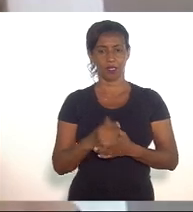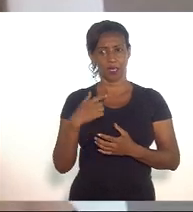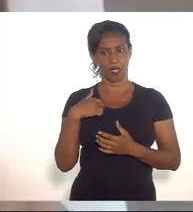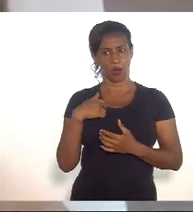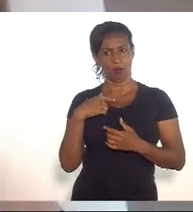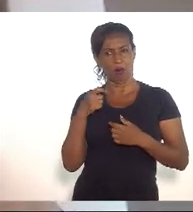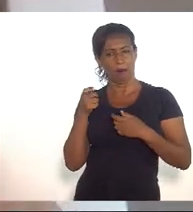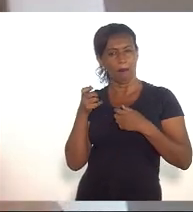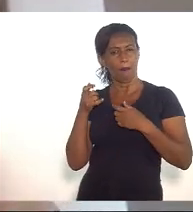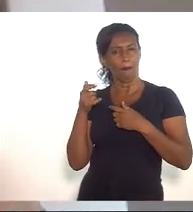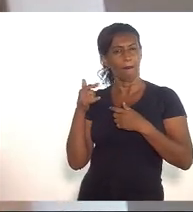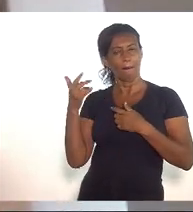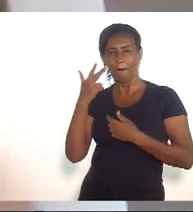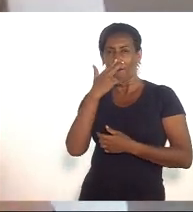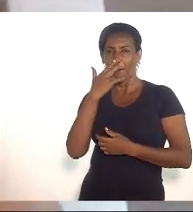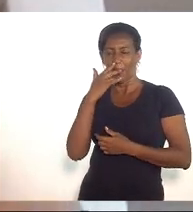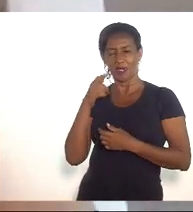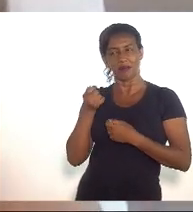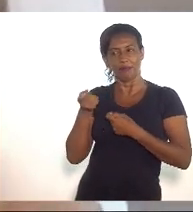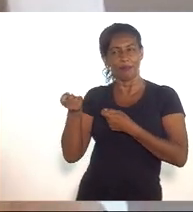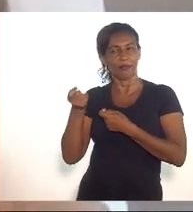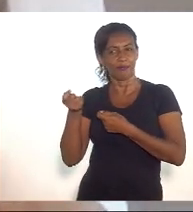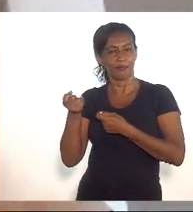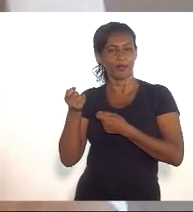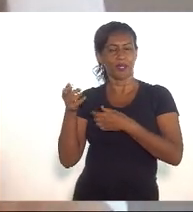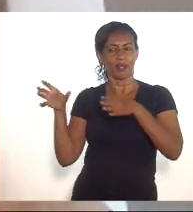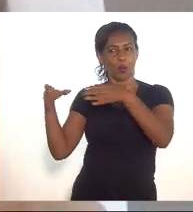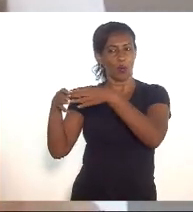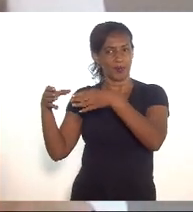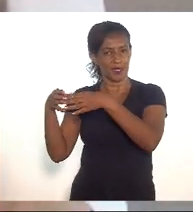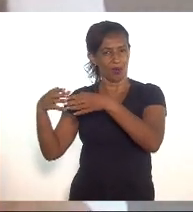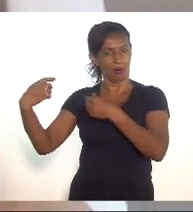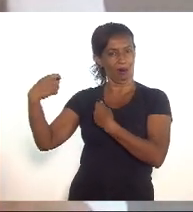provocação que eu recebi dessa comissão,